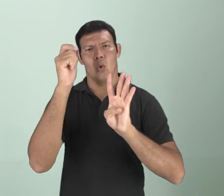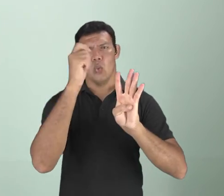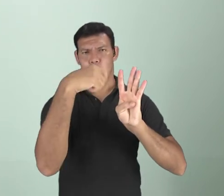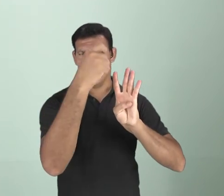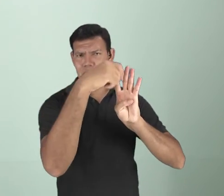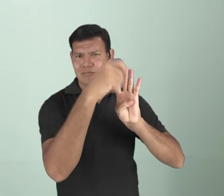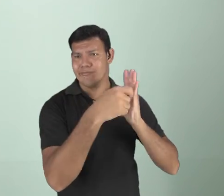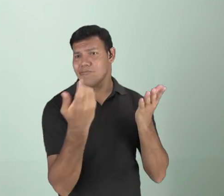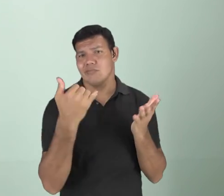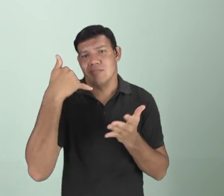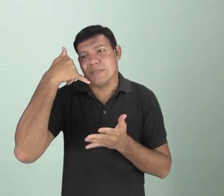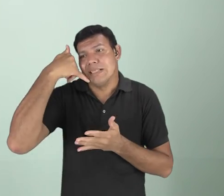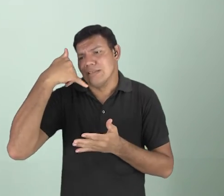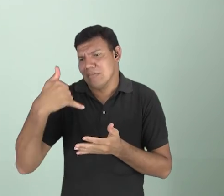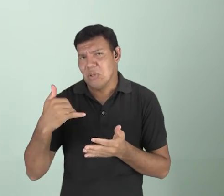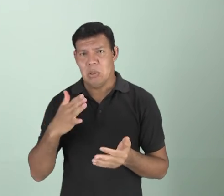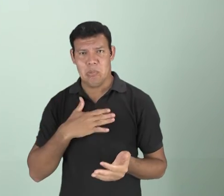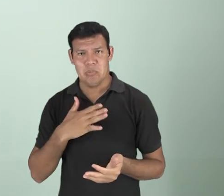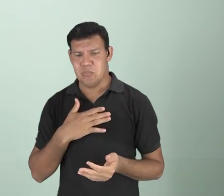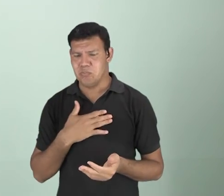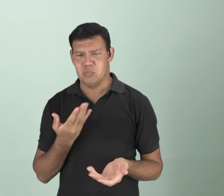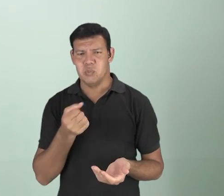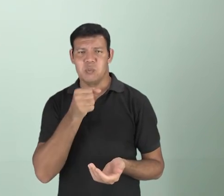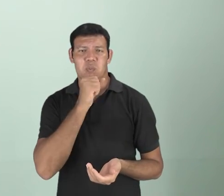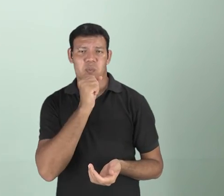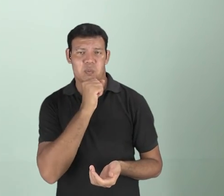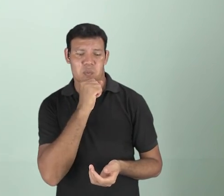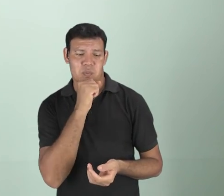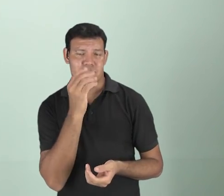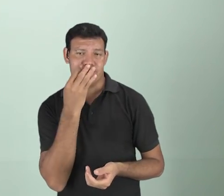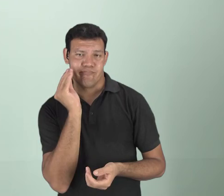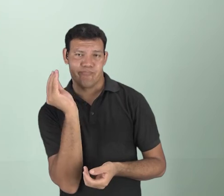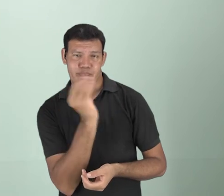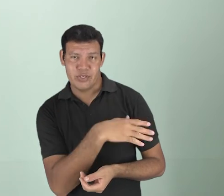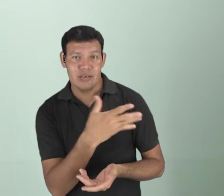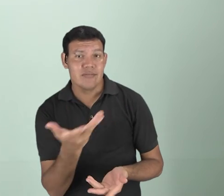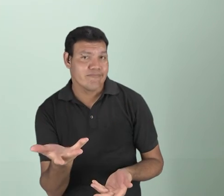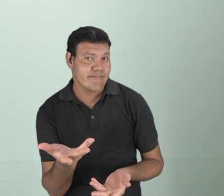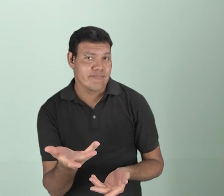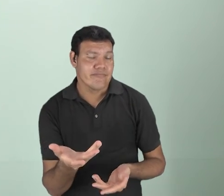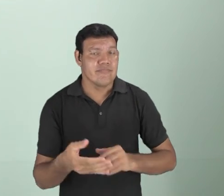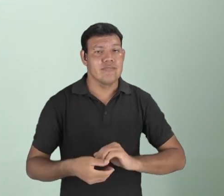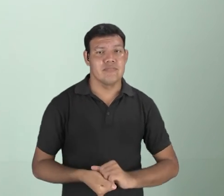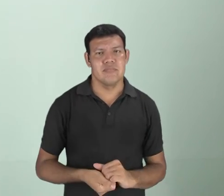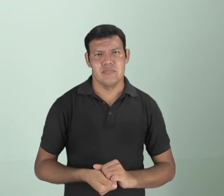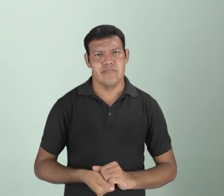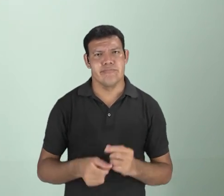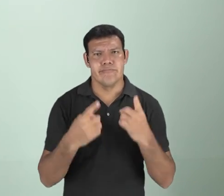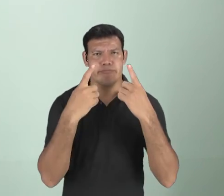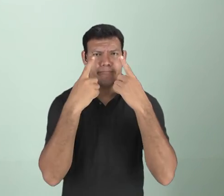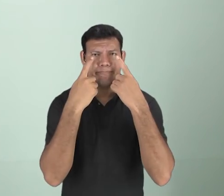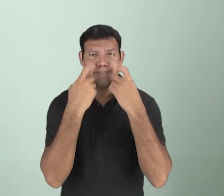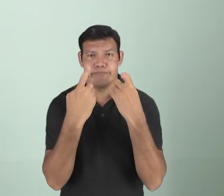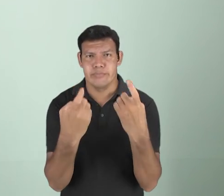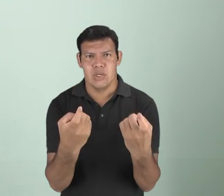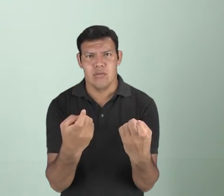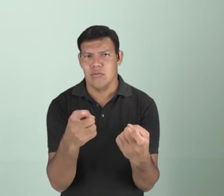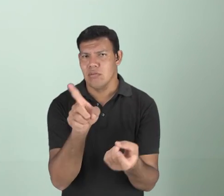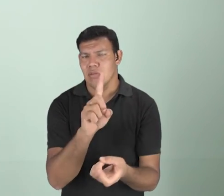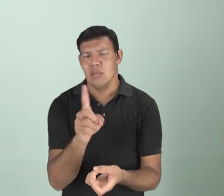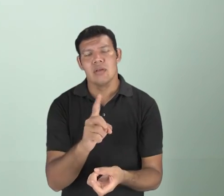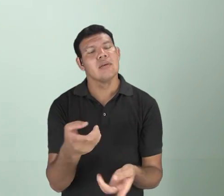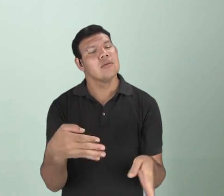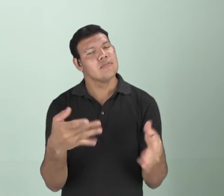depois, aquele aparelho de celular ele já estará obsoleto. Ele não será mais o aparelho da moda. A